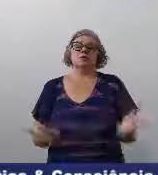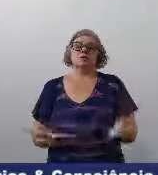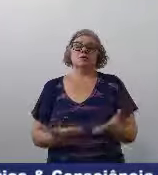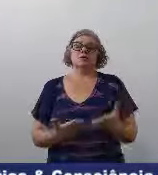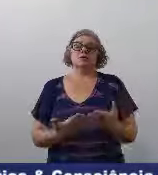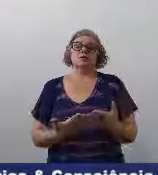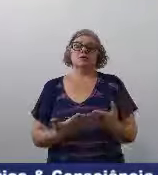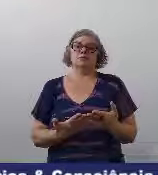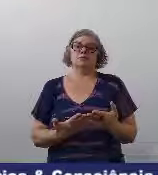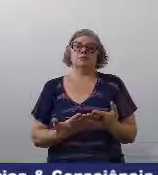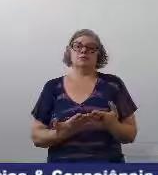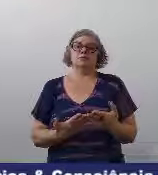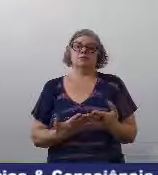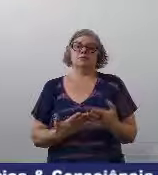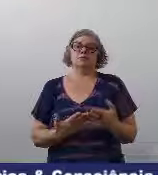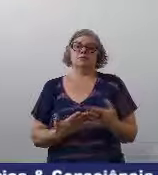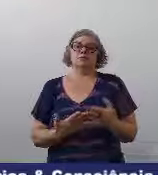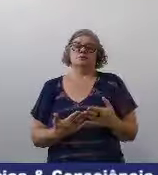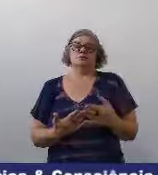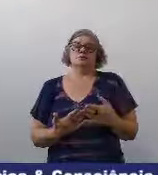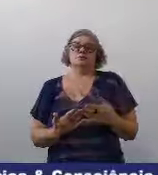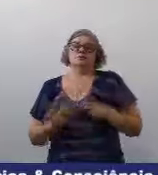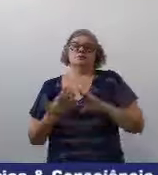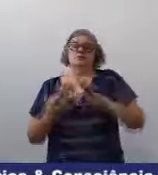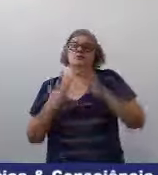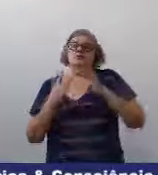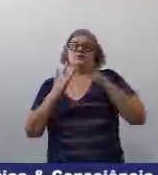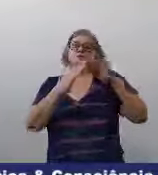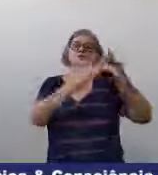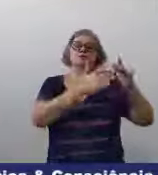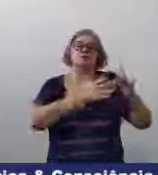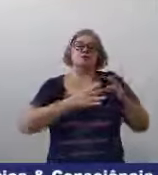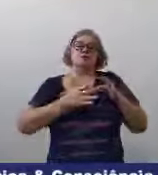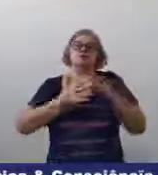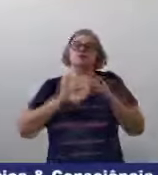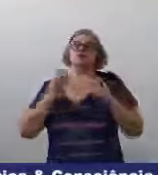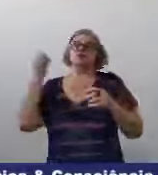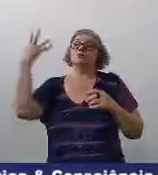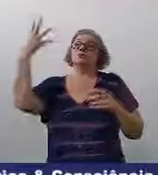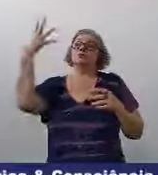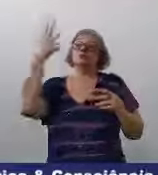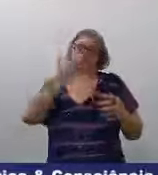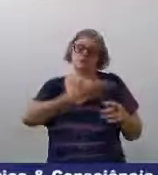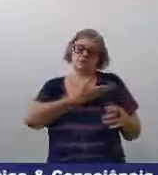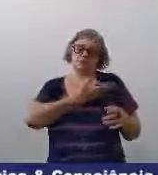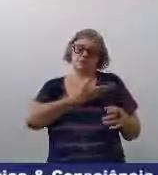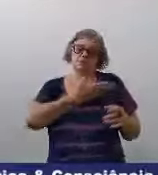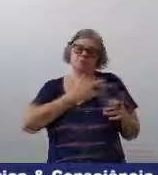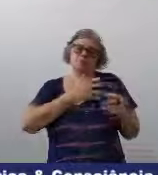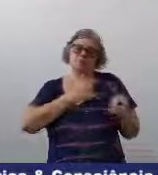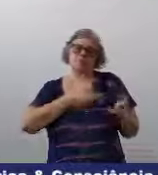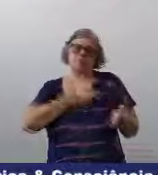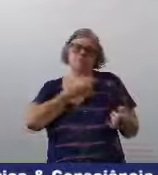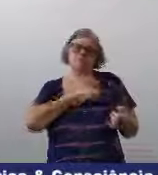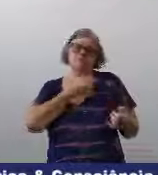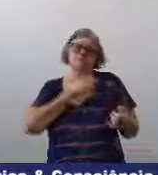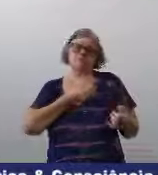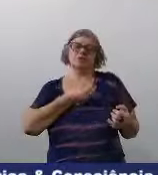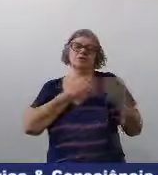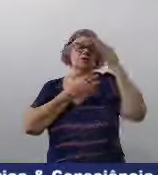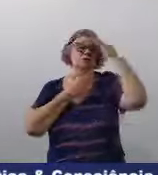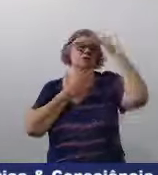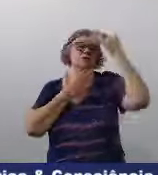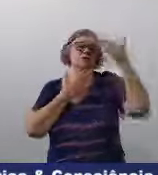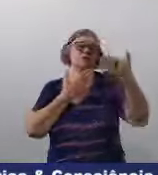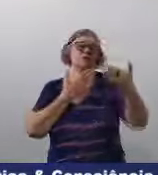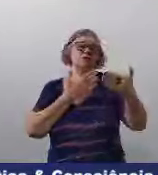Vamos, nesse momento, nos desligando da espiritualidade amiga aqui presente, agradecendo por todos os